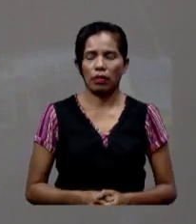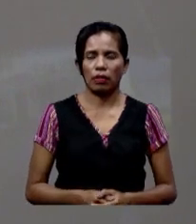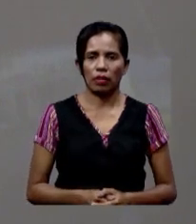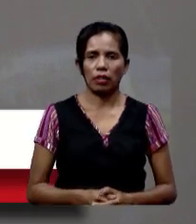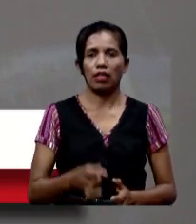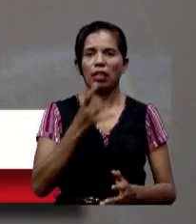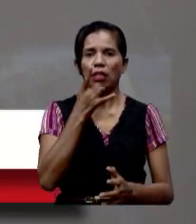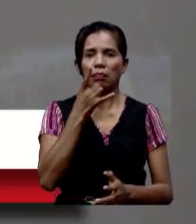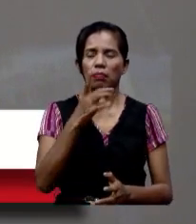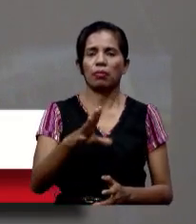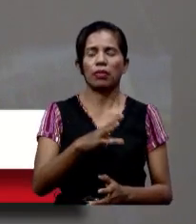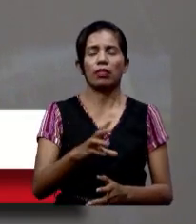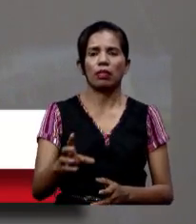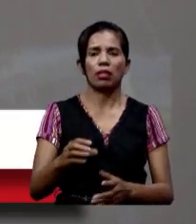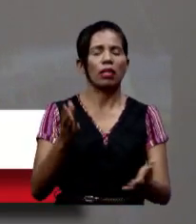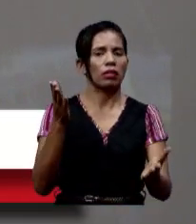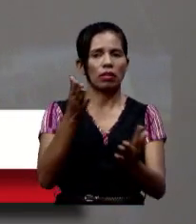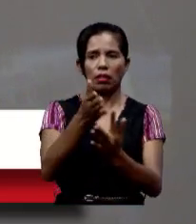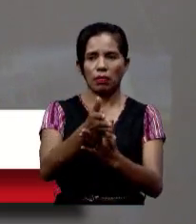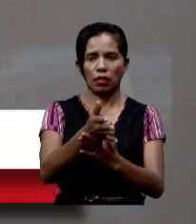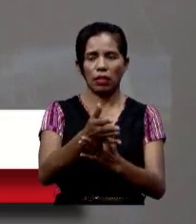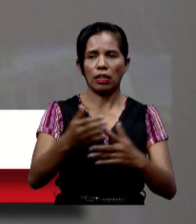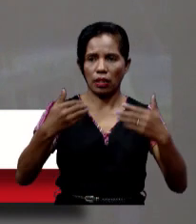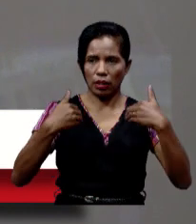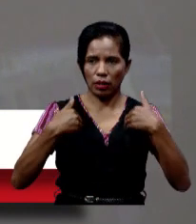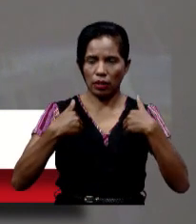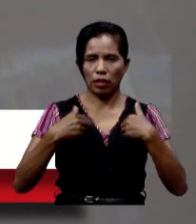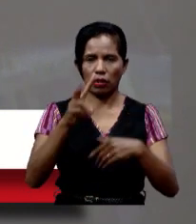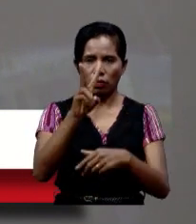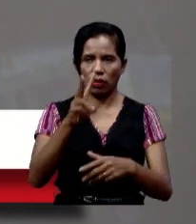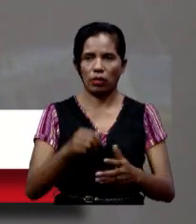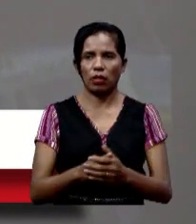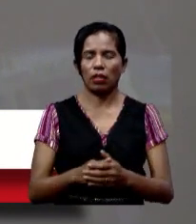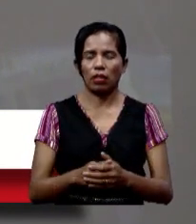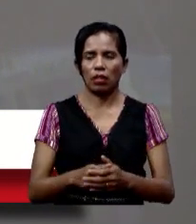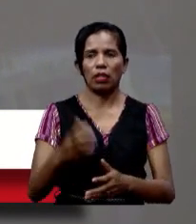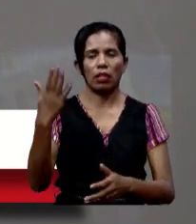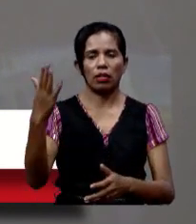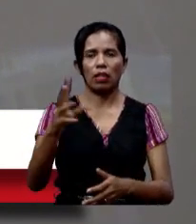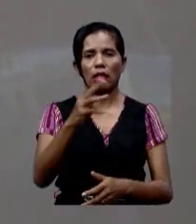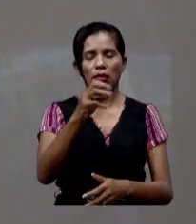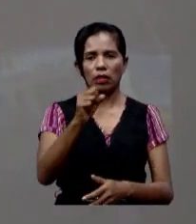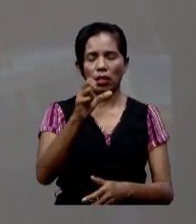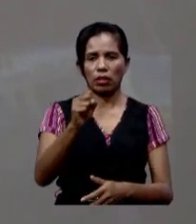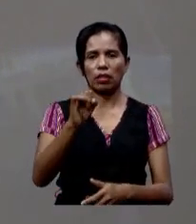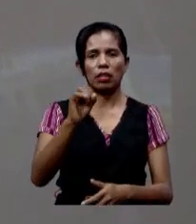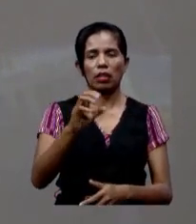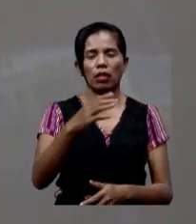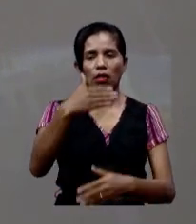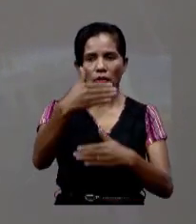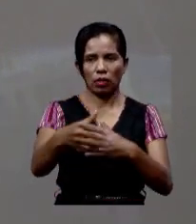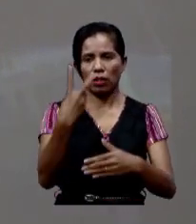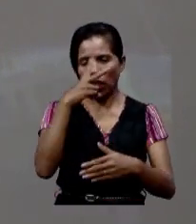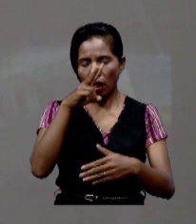a atravessa nene, e a rua. Por exemplo, a MCS nini a oine, e tatu